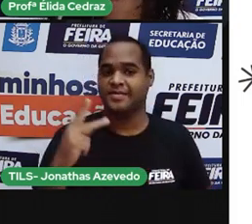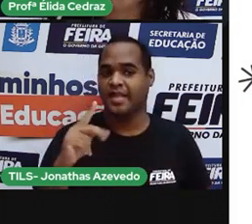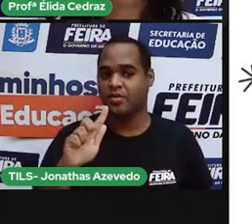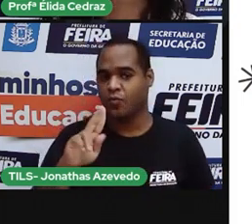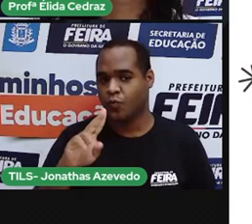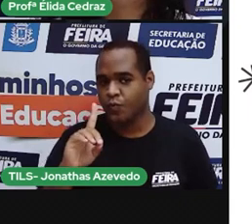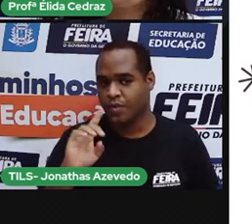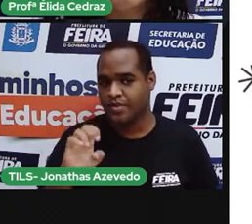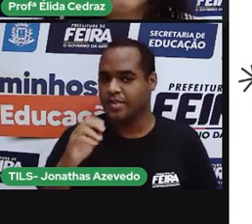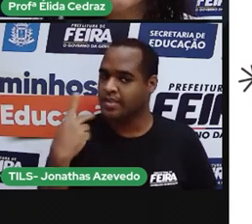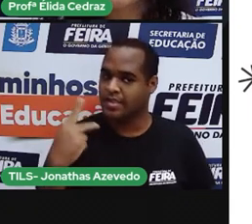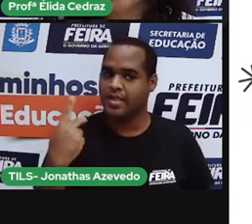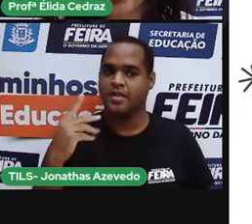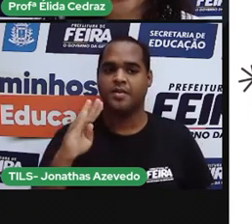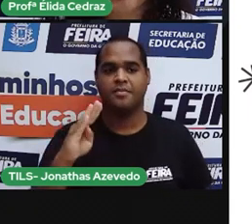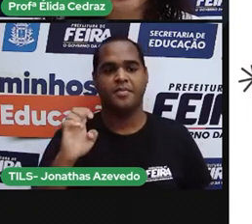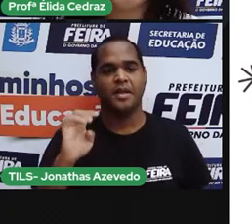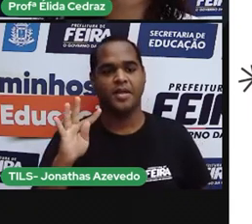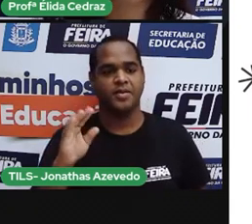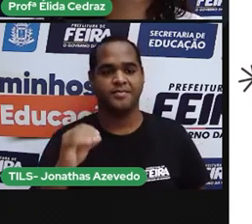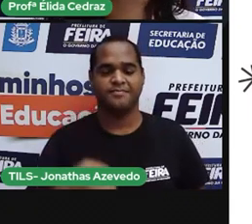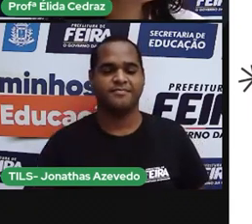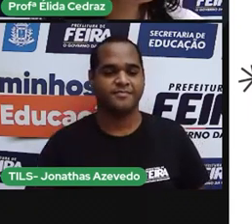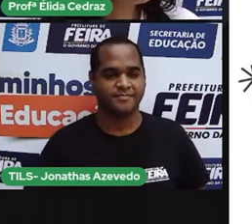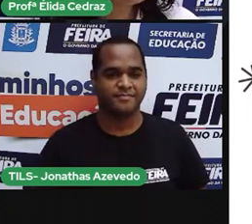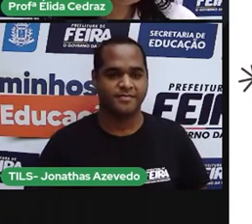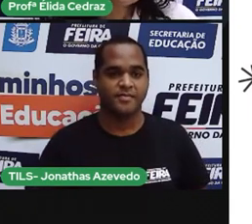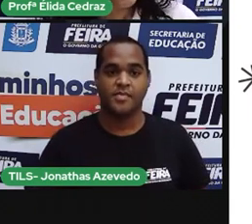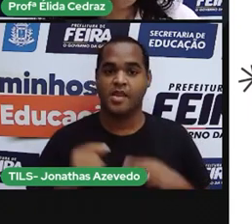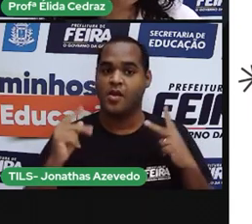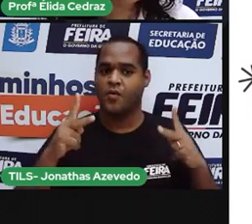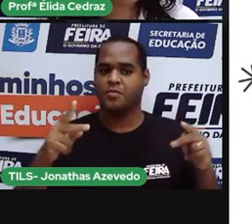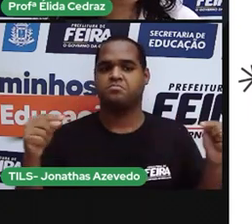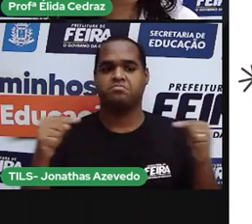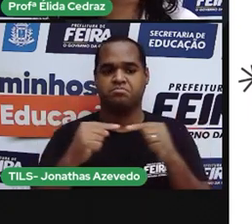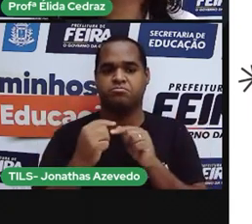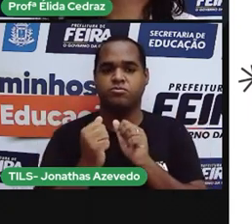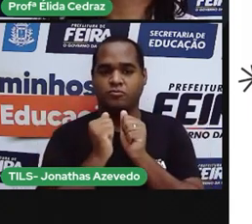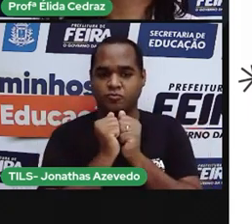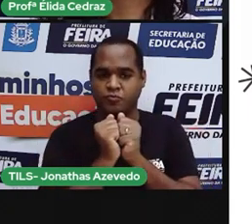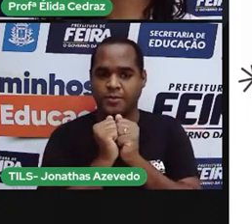tem. Vamos continuar. Juntar.